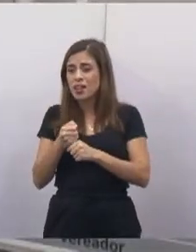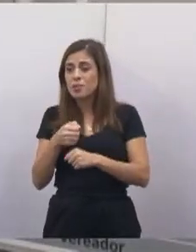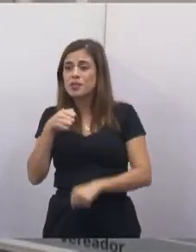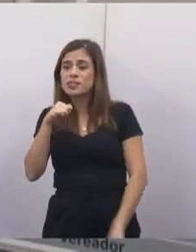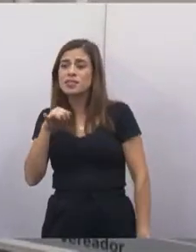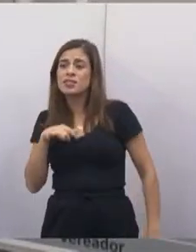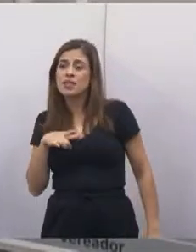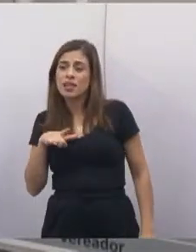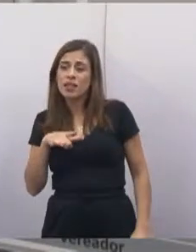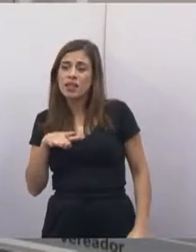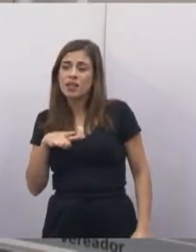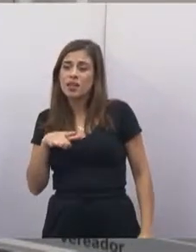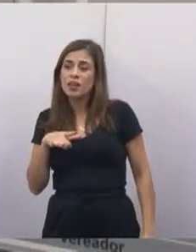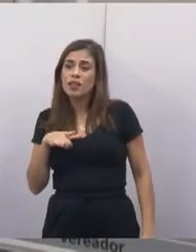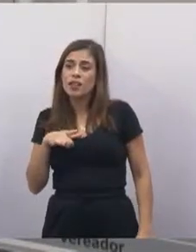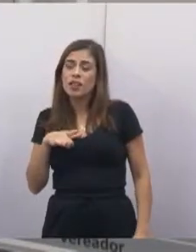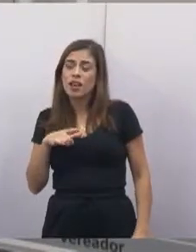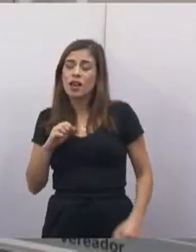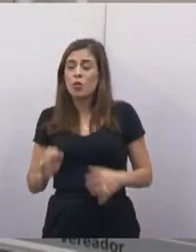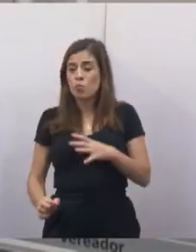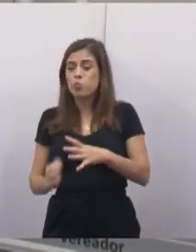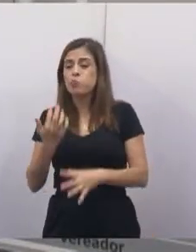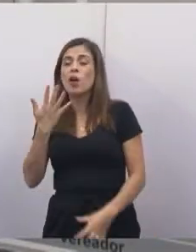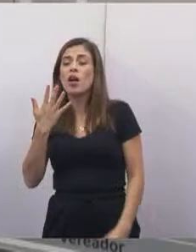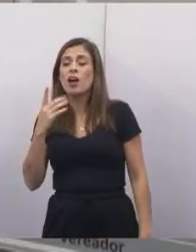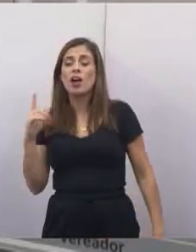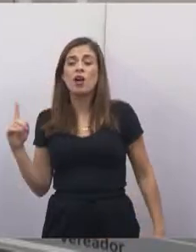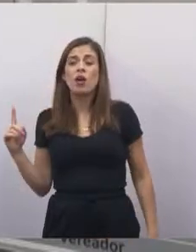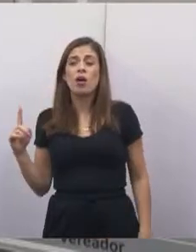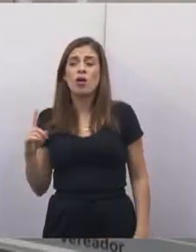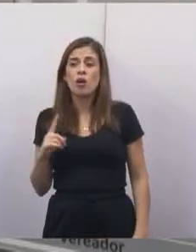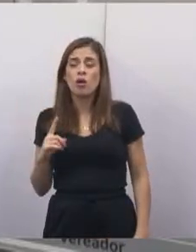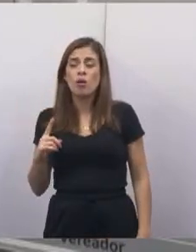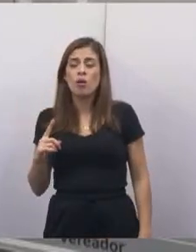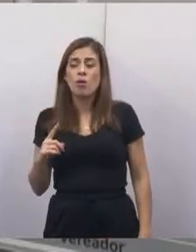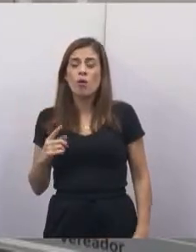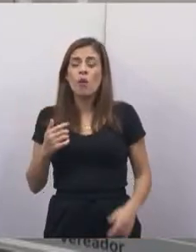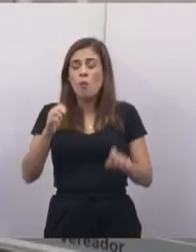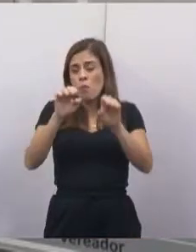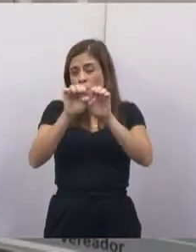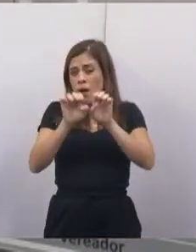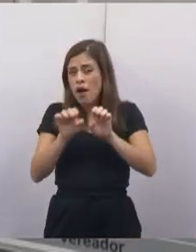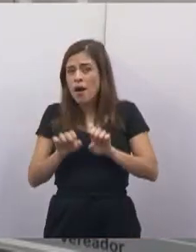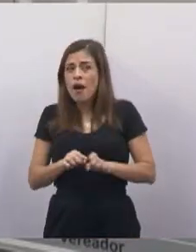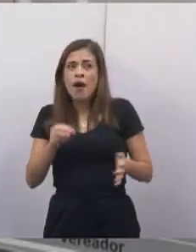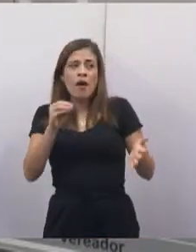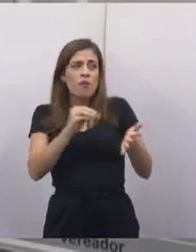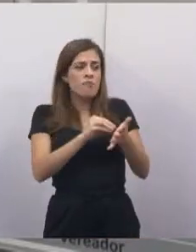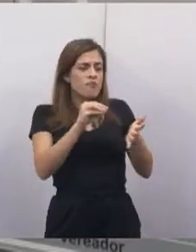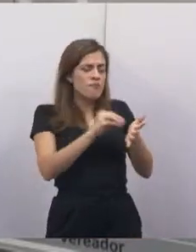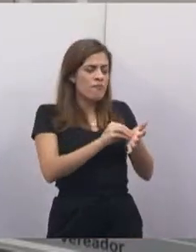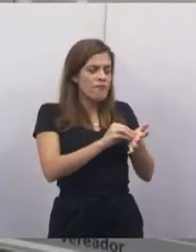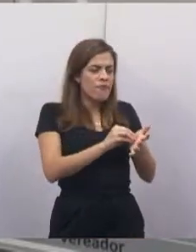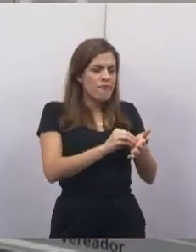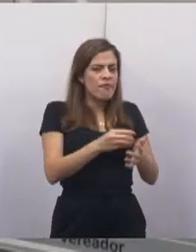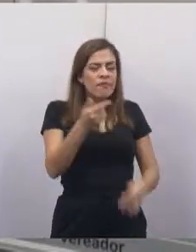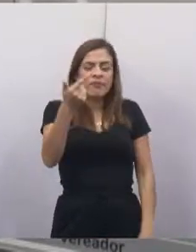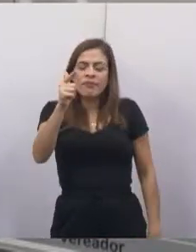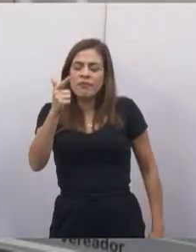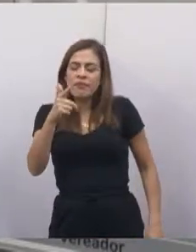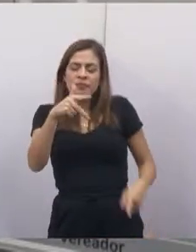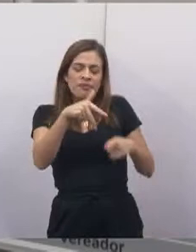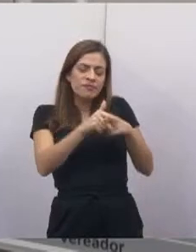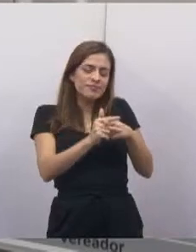tem lá realmente está funcionando ou por falta de estrutura ou porque não existe uma